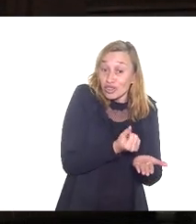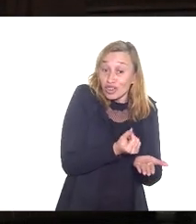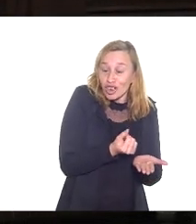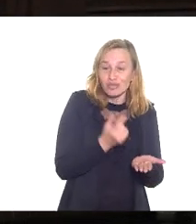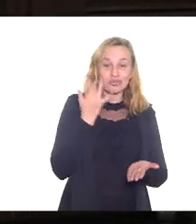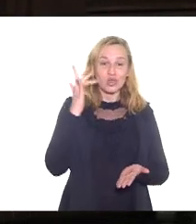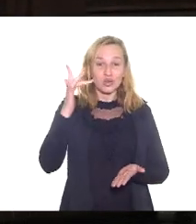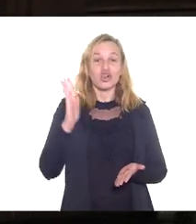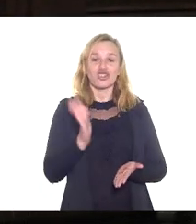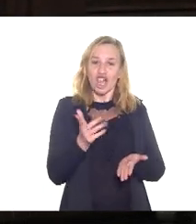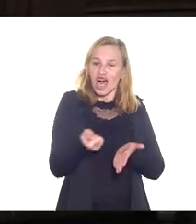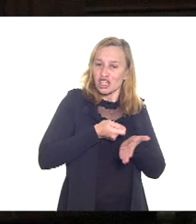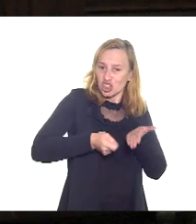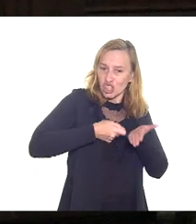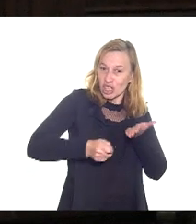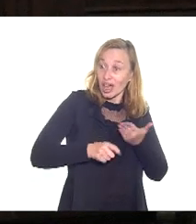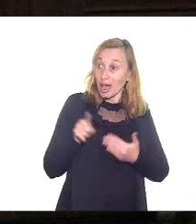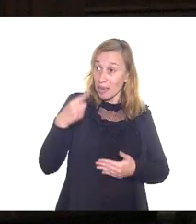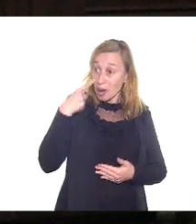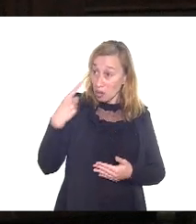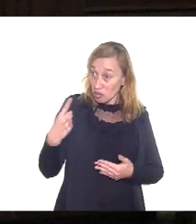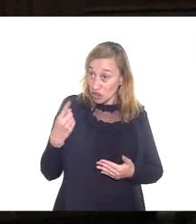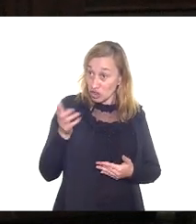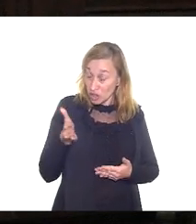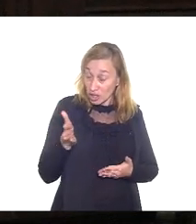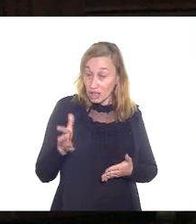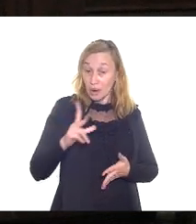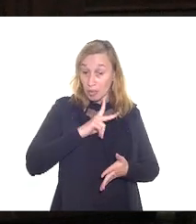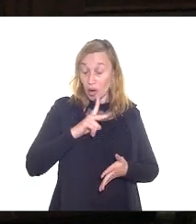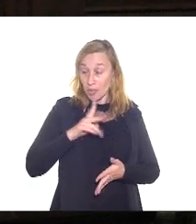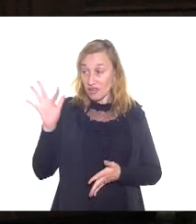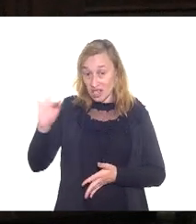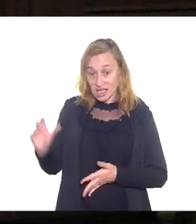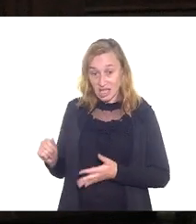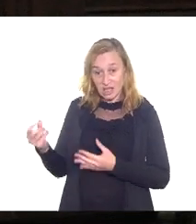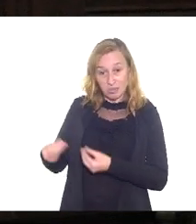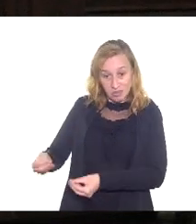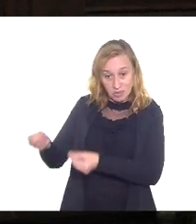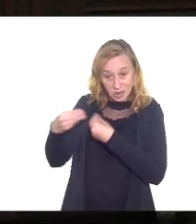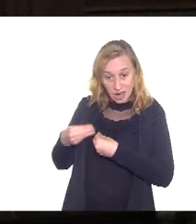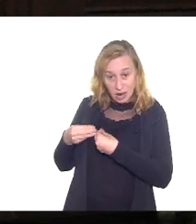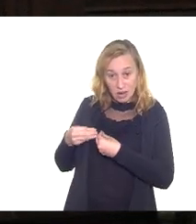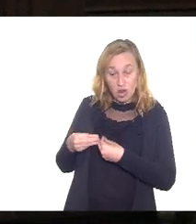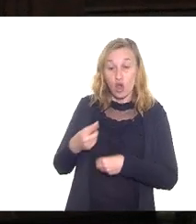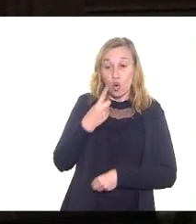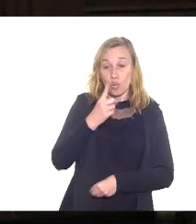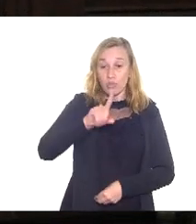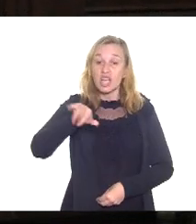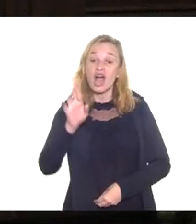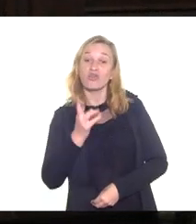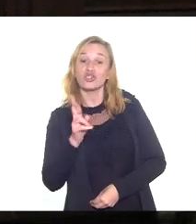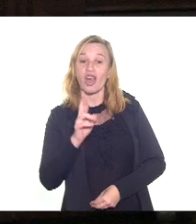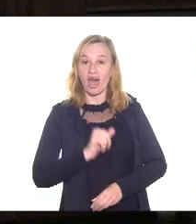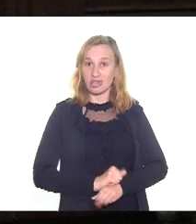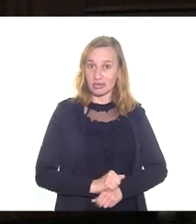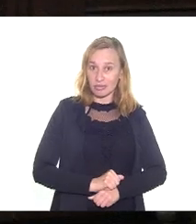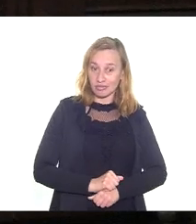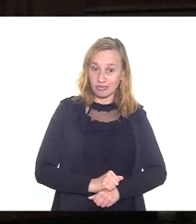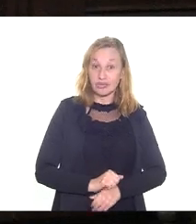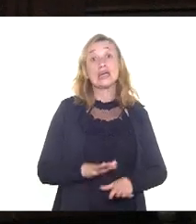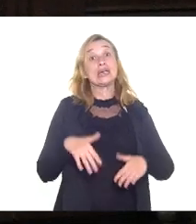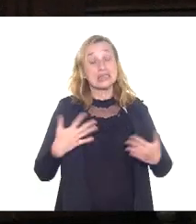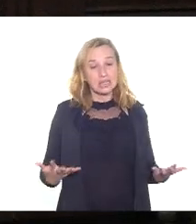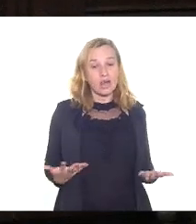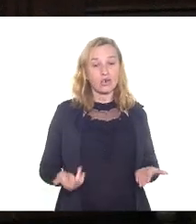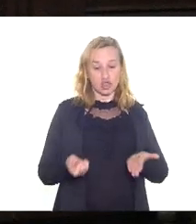tem escrito aí, pelos dados que a própria Fazenda deu, cerca de 1 bilhão de reais. Então, a gente